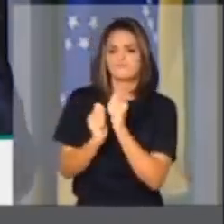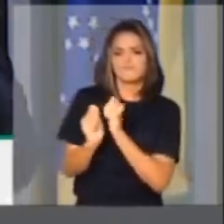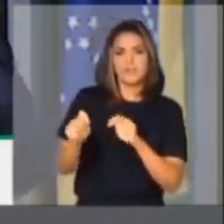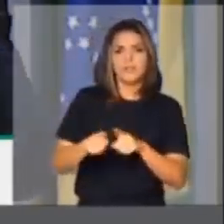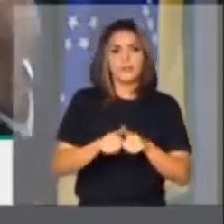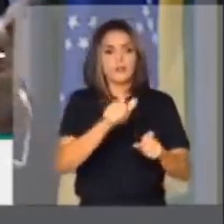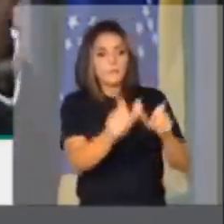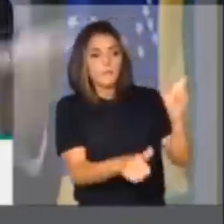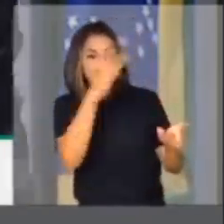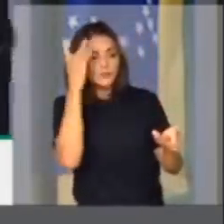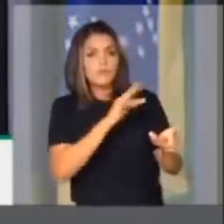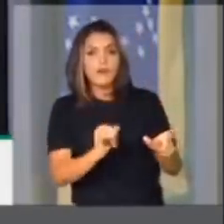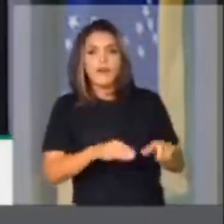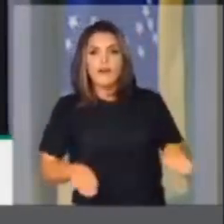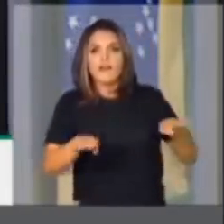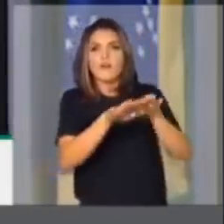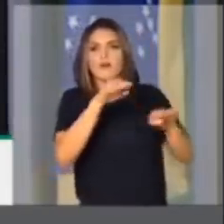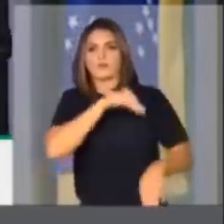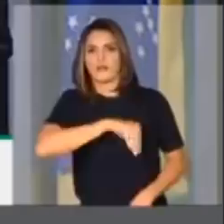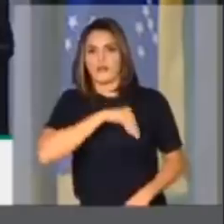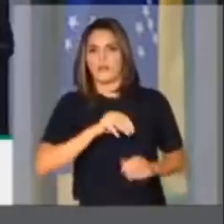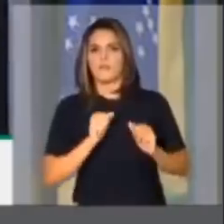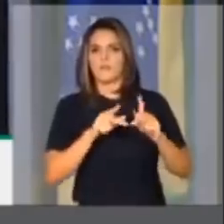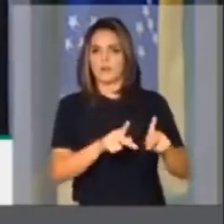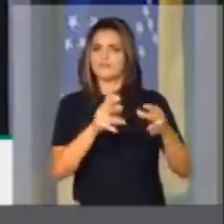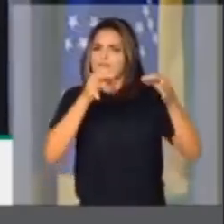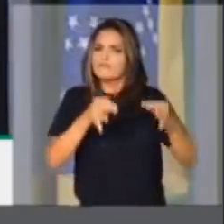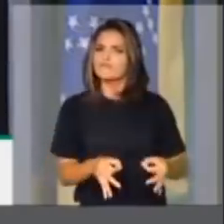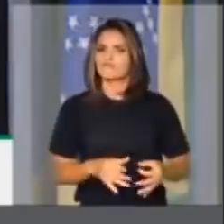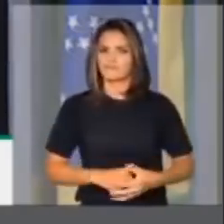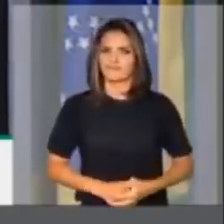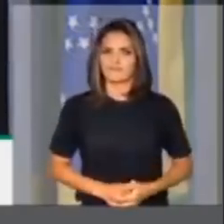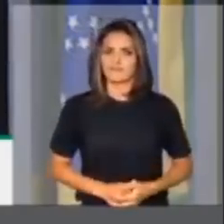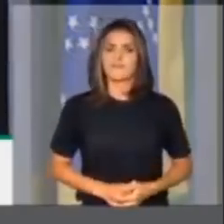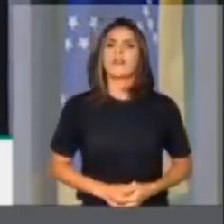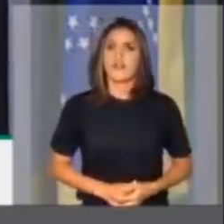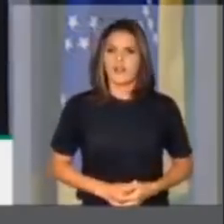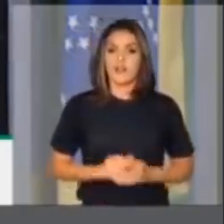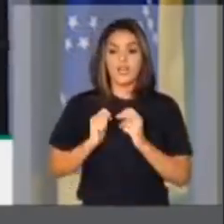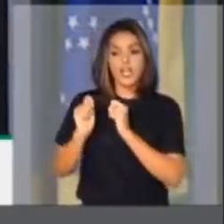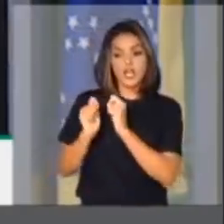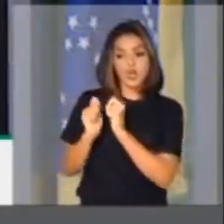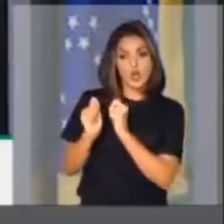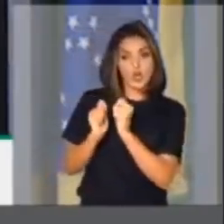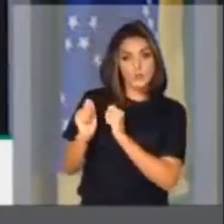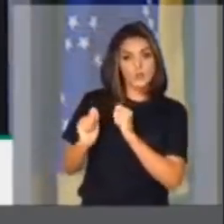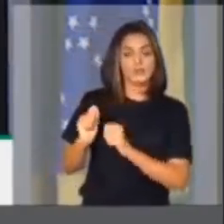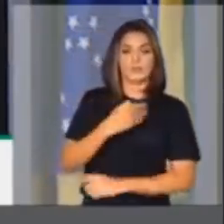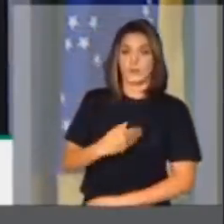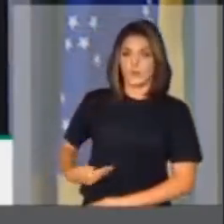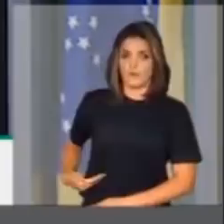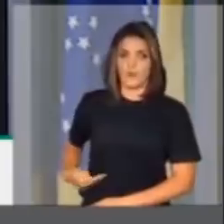aqueles funcionários que vão garantir a paridade para ter uma aposentadoria digna. É economia para o Estado,